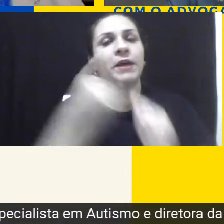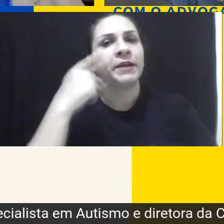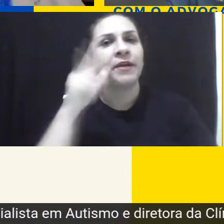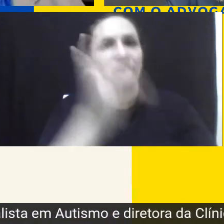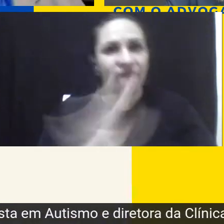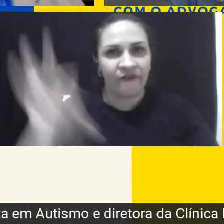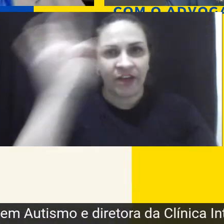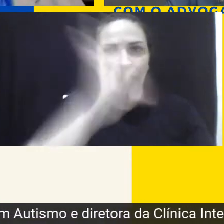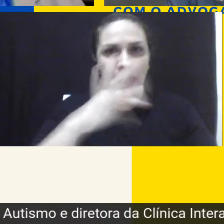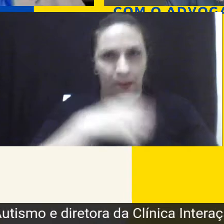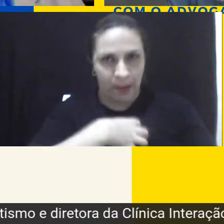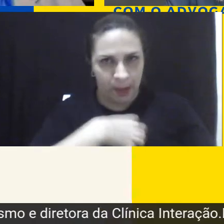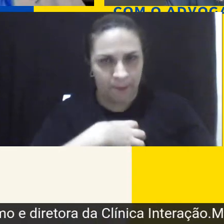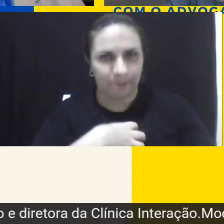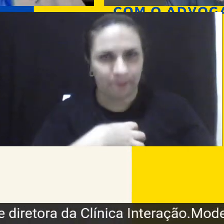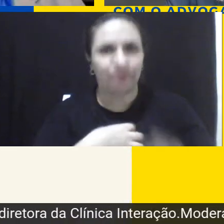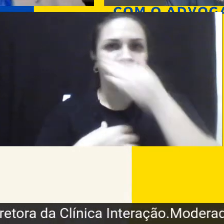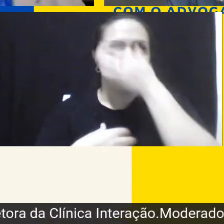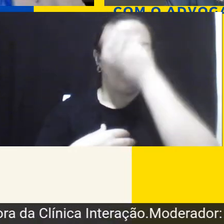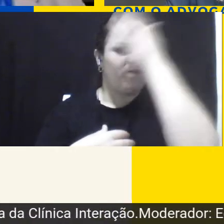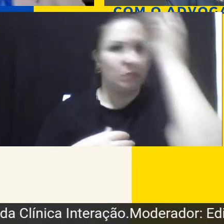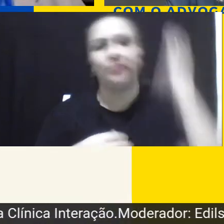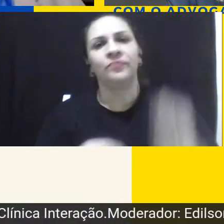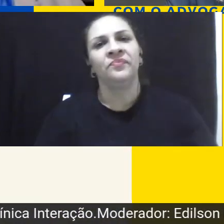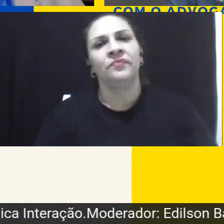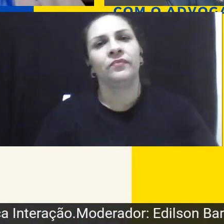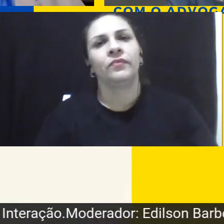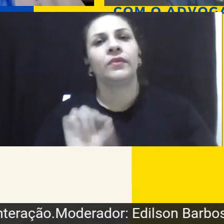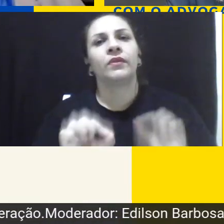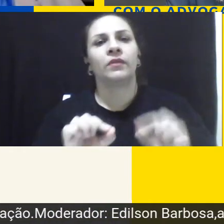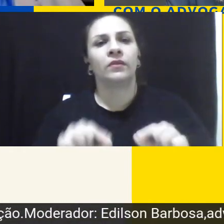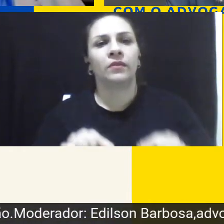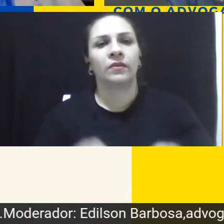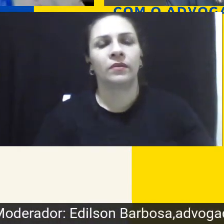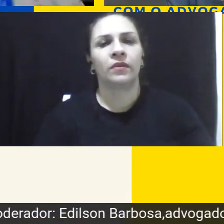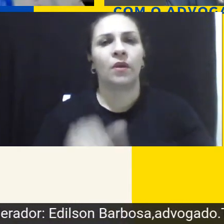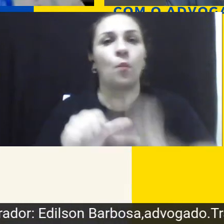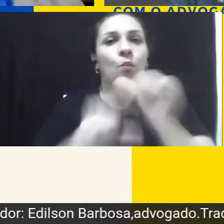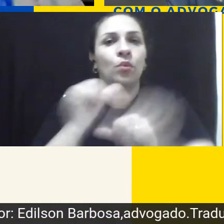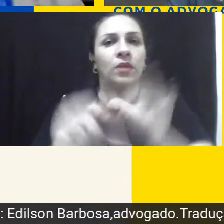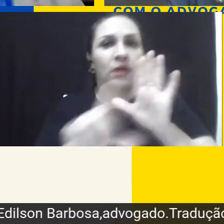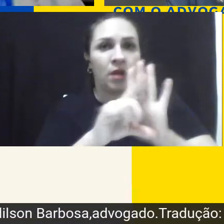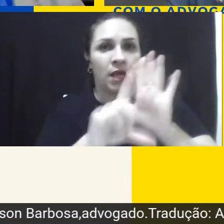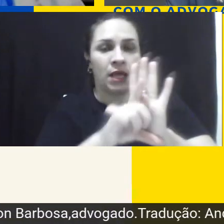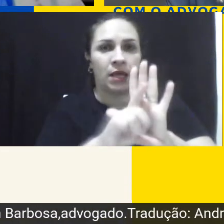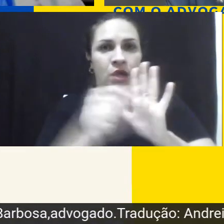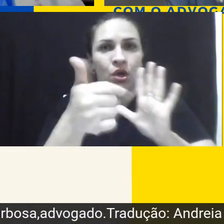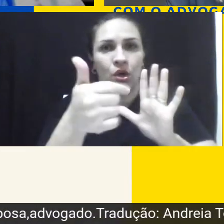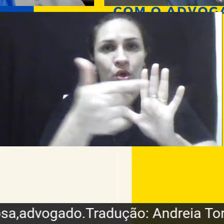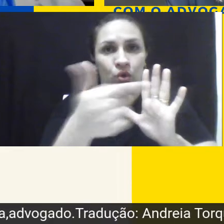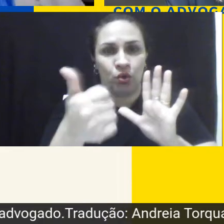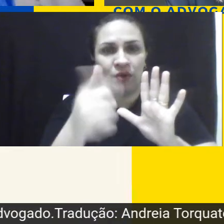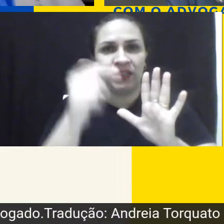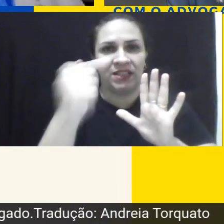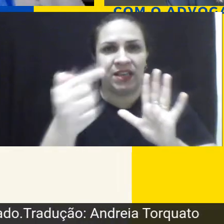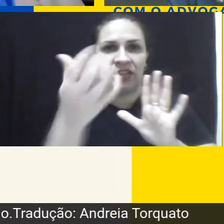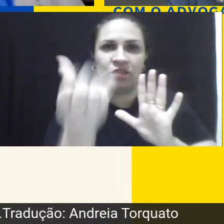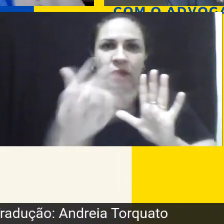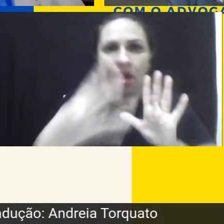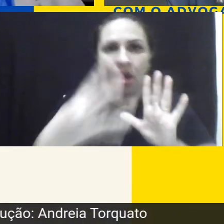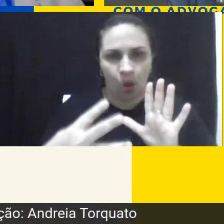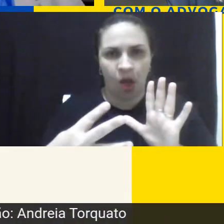Bahia, Lívia, de fazer uma alteração na lei 12.764, de que